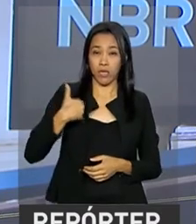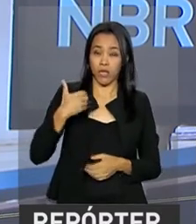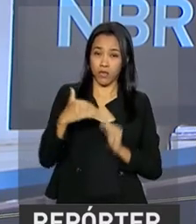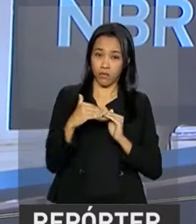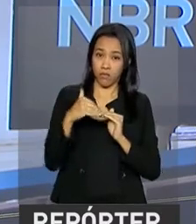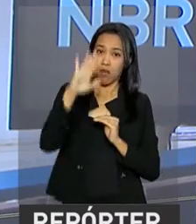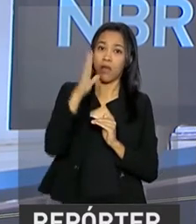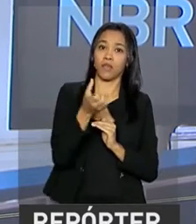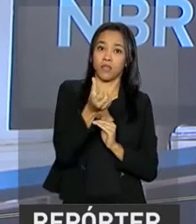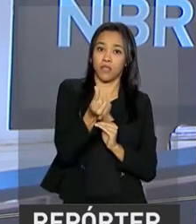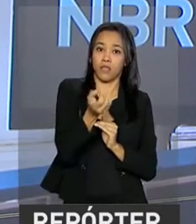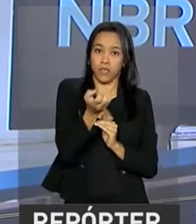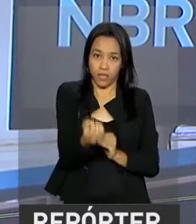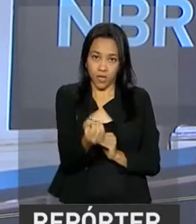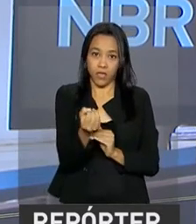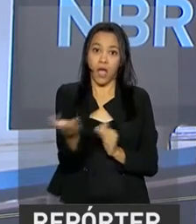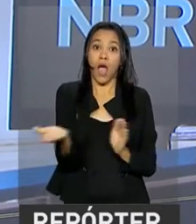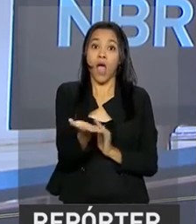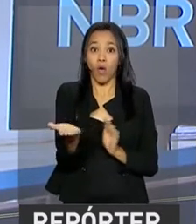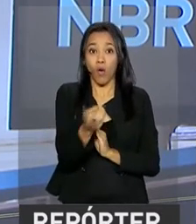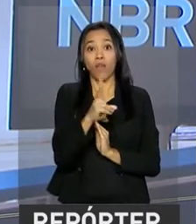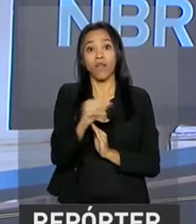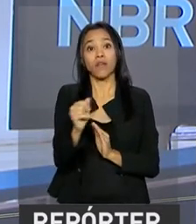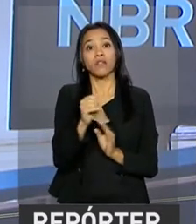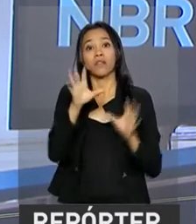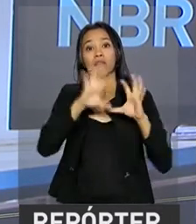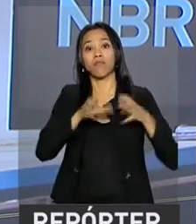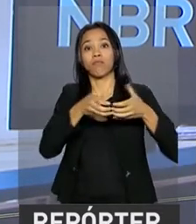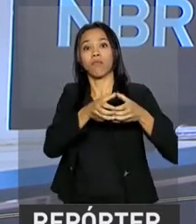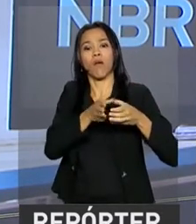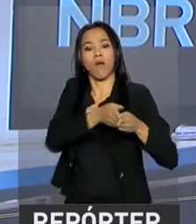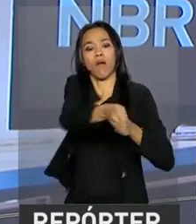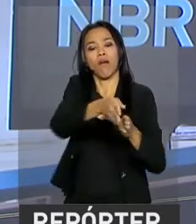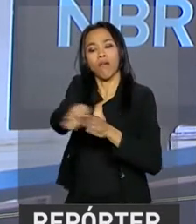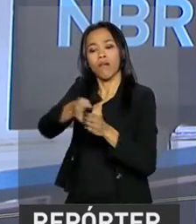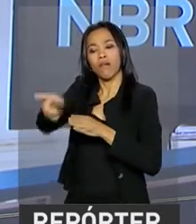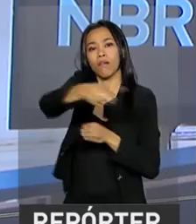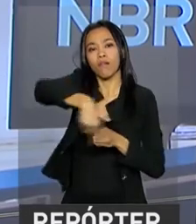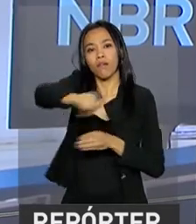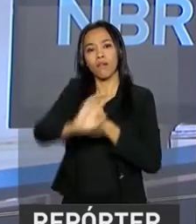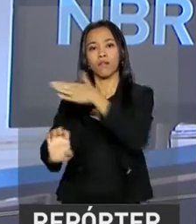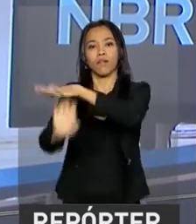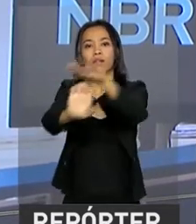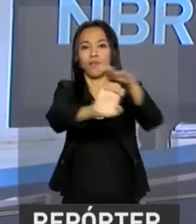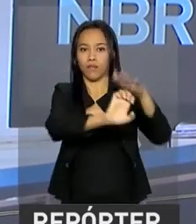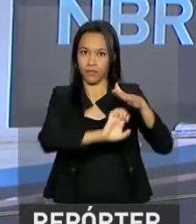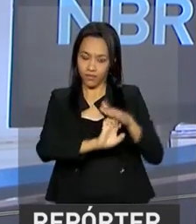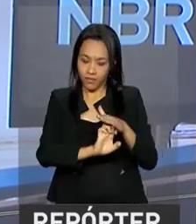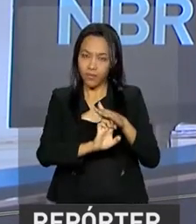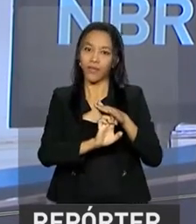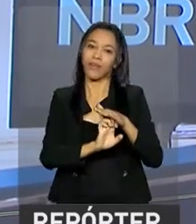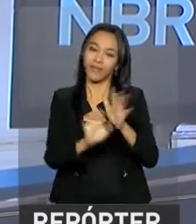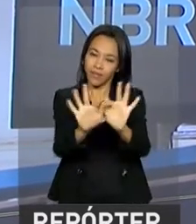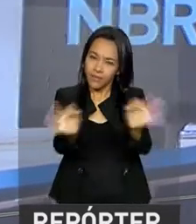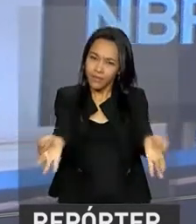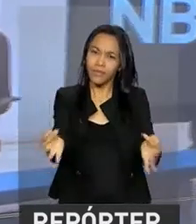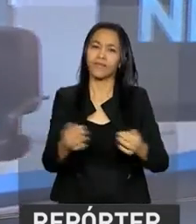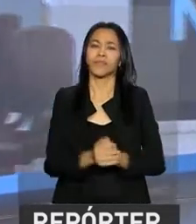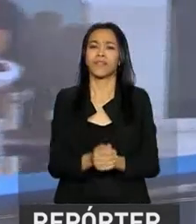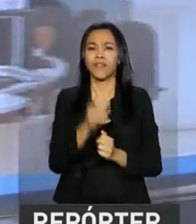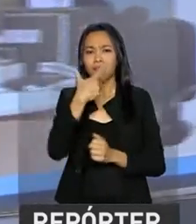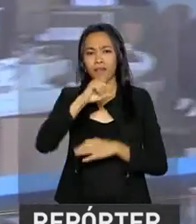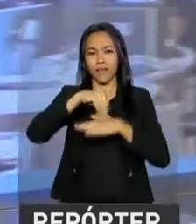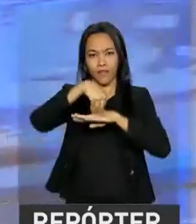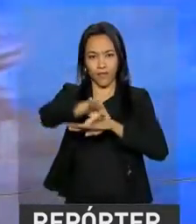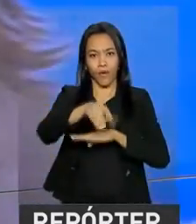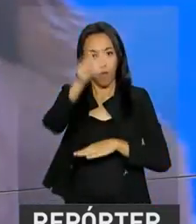atuar agora como consultores para orientar os donos de pequenos negócios. Quem tem as informações para a